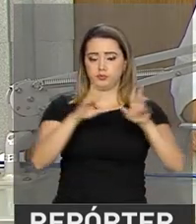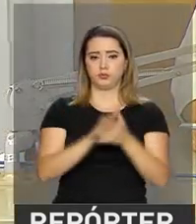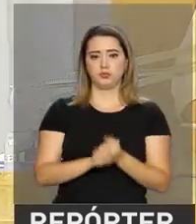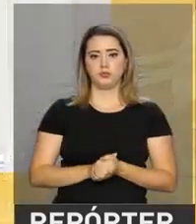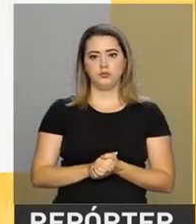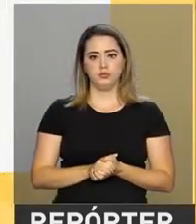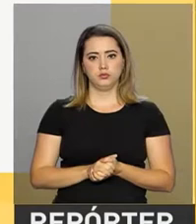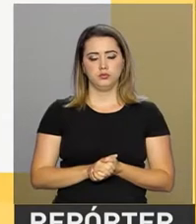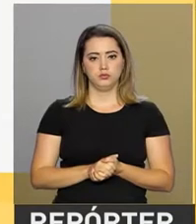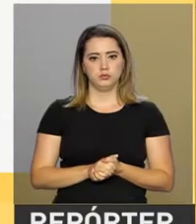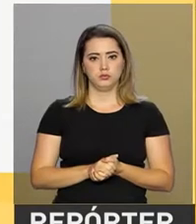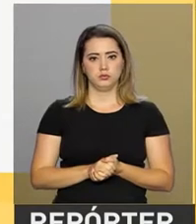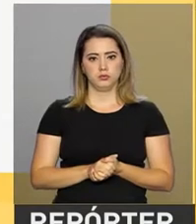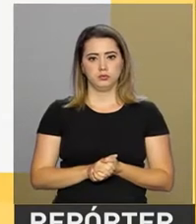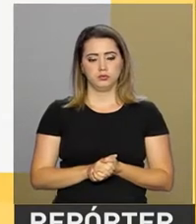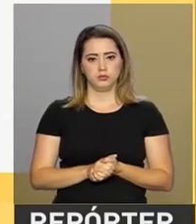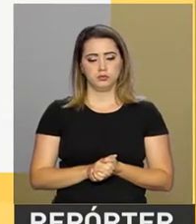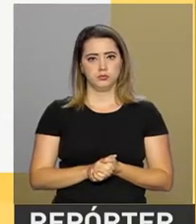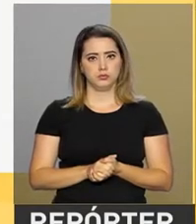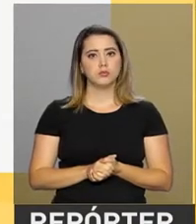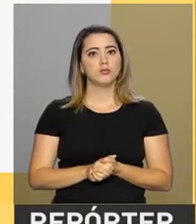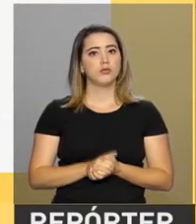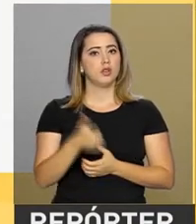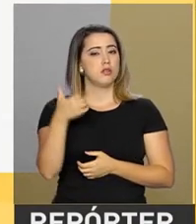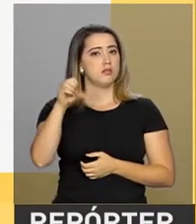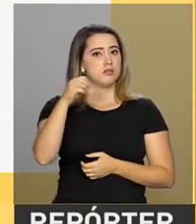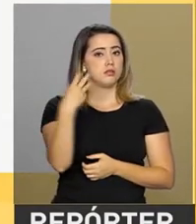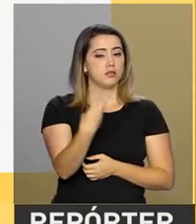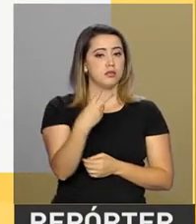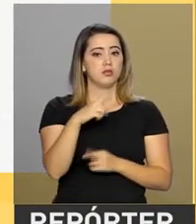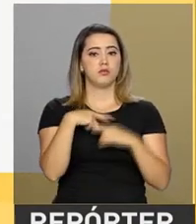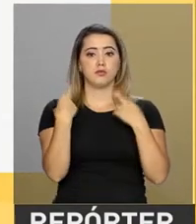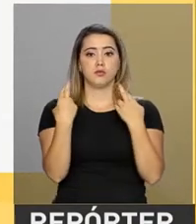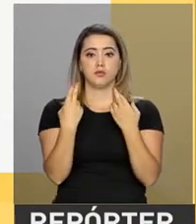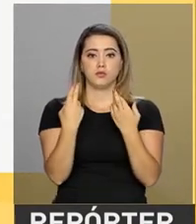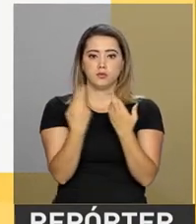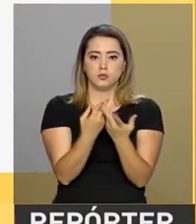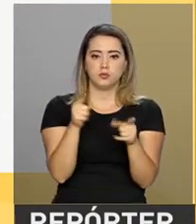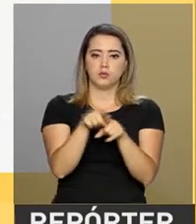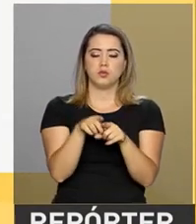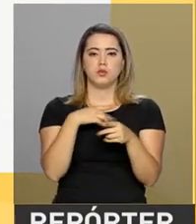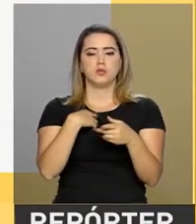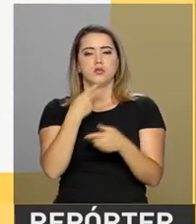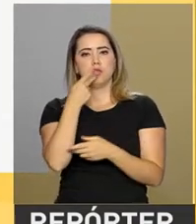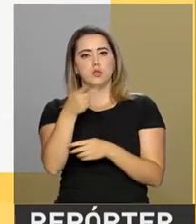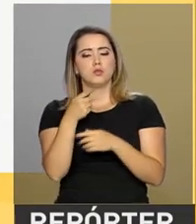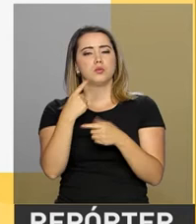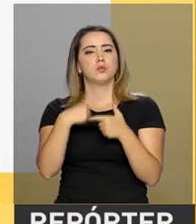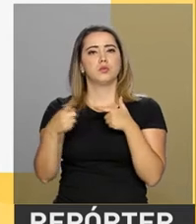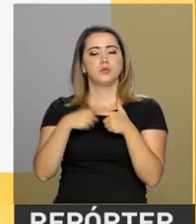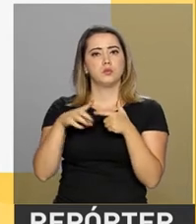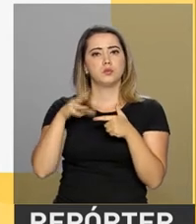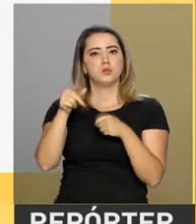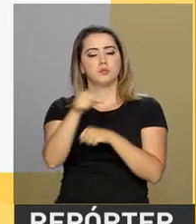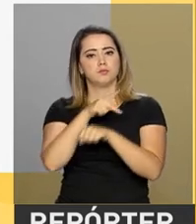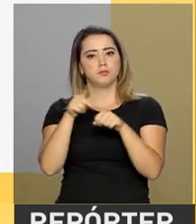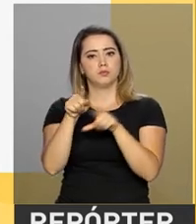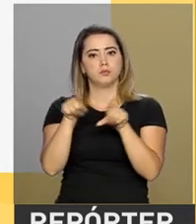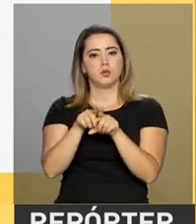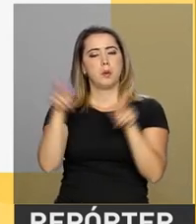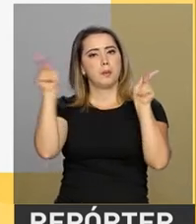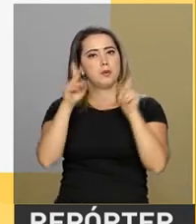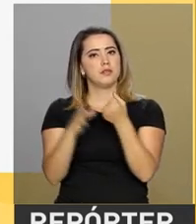193 países reunidos para debater os temas que afetam a vida da população em todo o planeta paz segurança